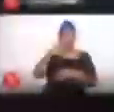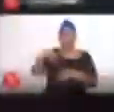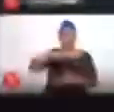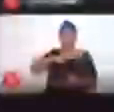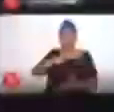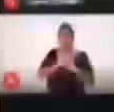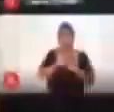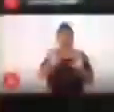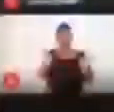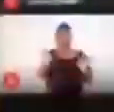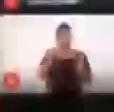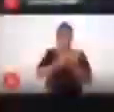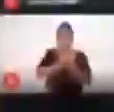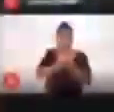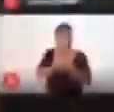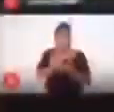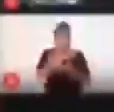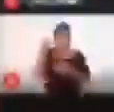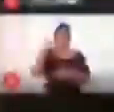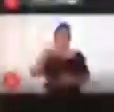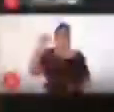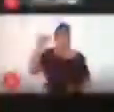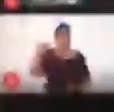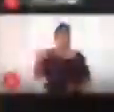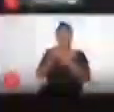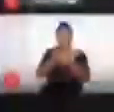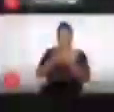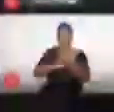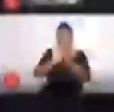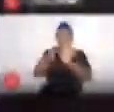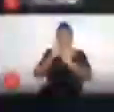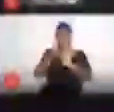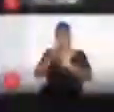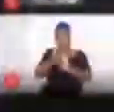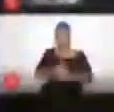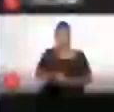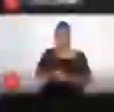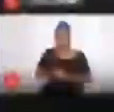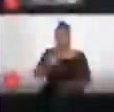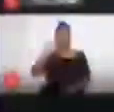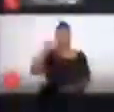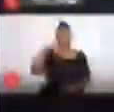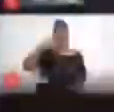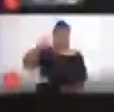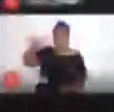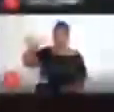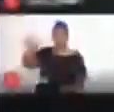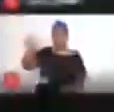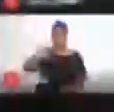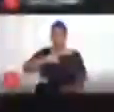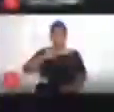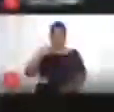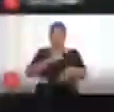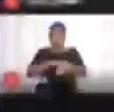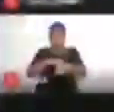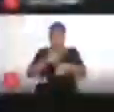Humanos do CFP, Mariana Molica, psicóloga e psicanalista, e Emiliano Camargo, psicólogo clínico. Um momento onde eu